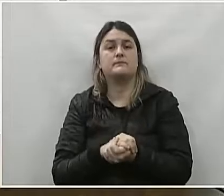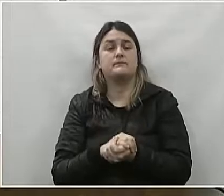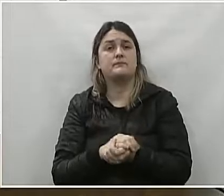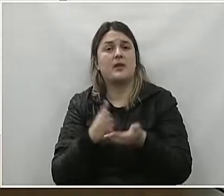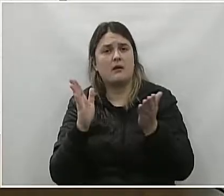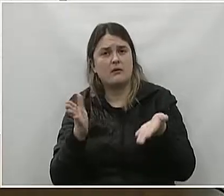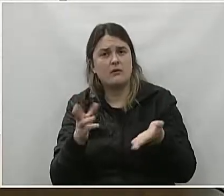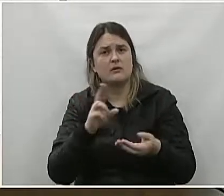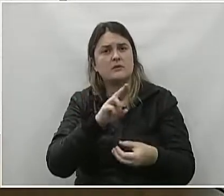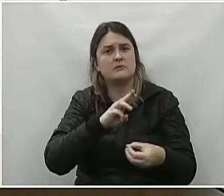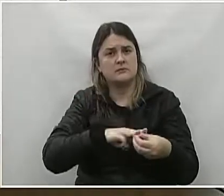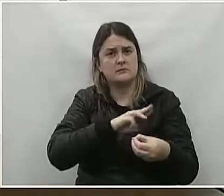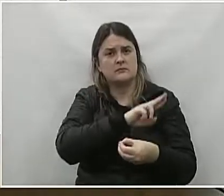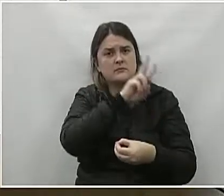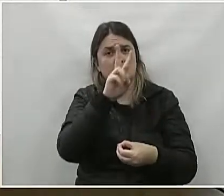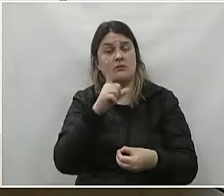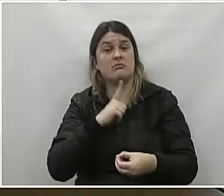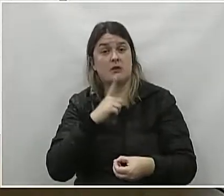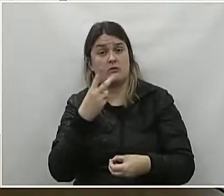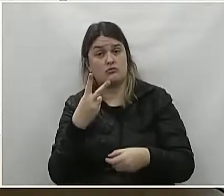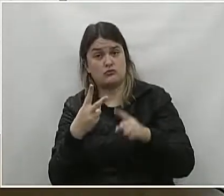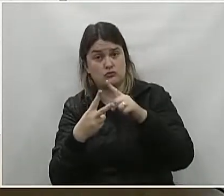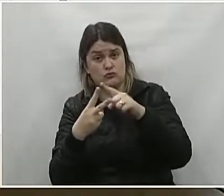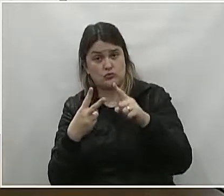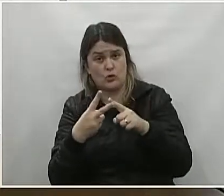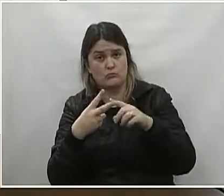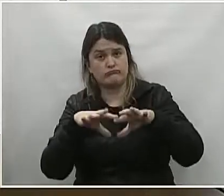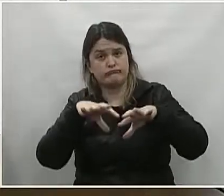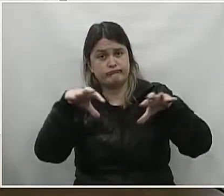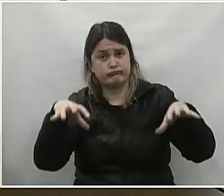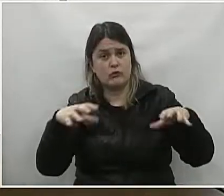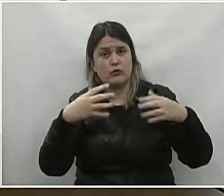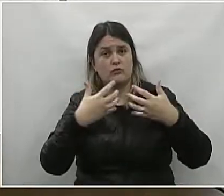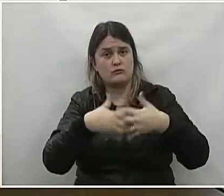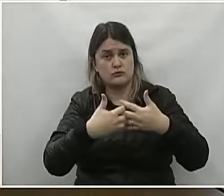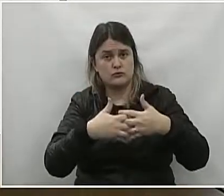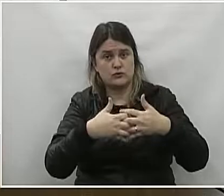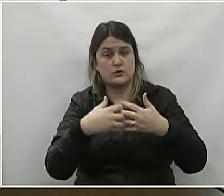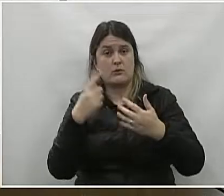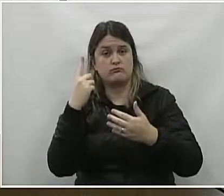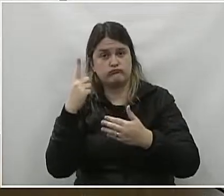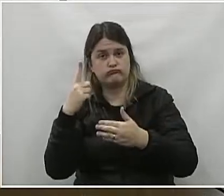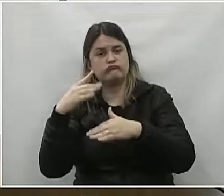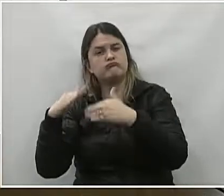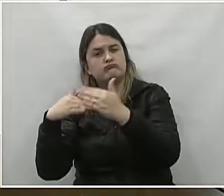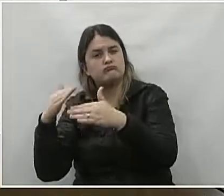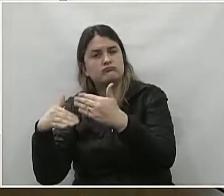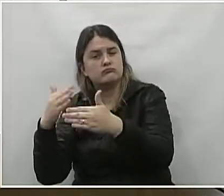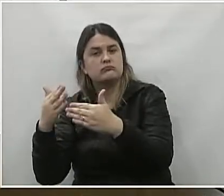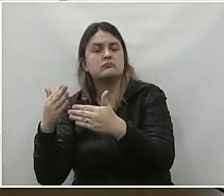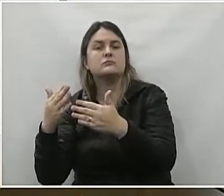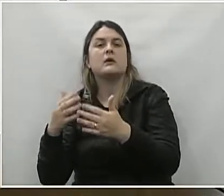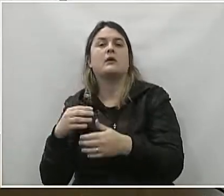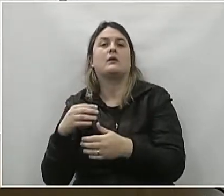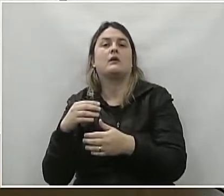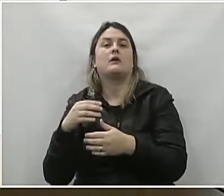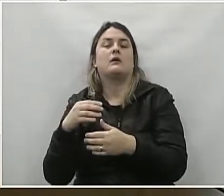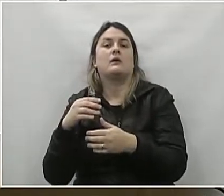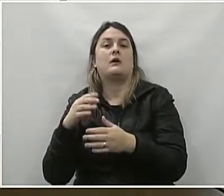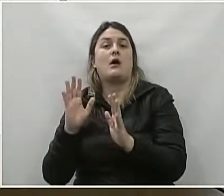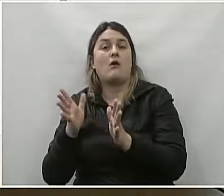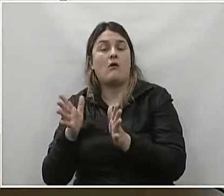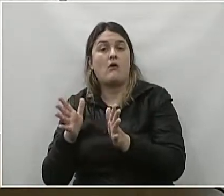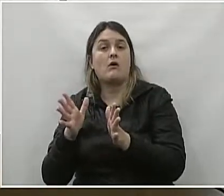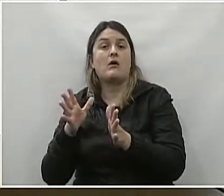Atualmente, em União da Vitória, nós temos 2 equipamentos que estão em funcionamento e um em processo de implementação, onde a demanda, no